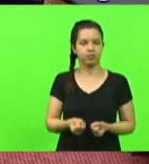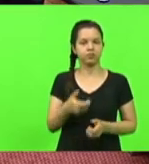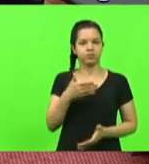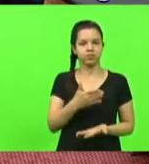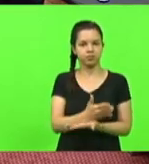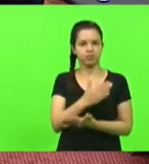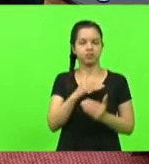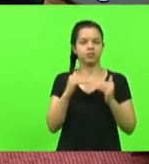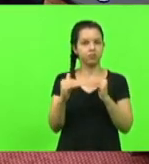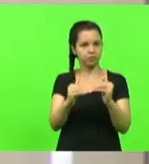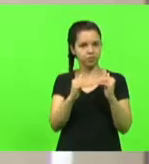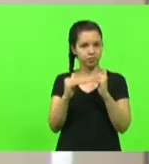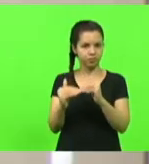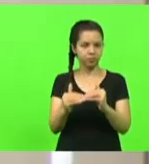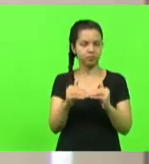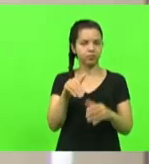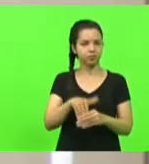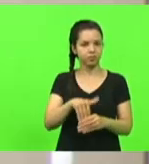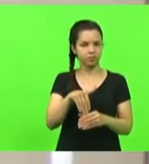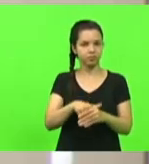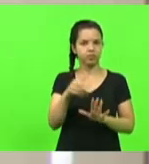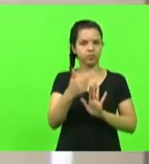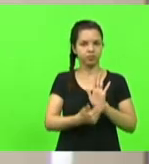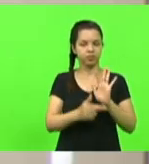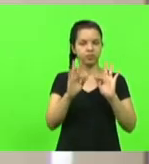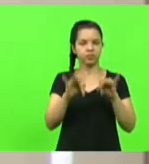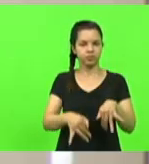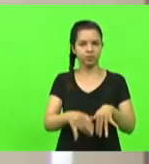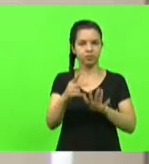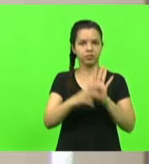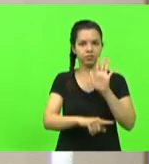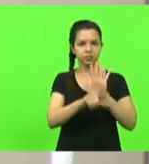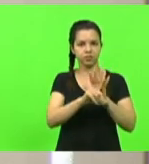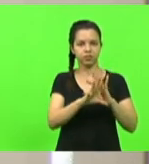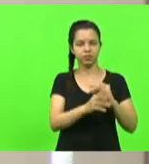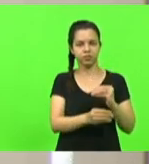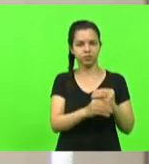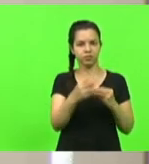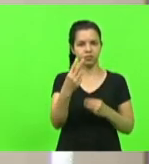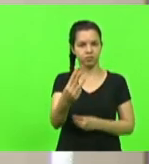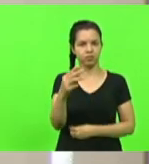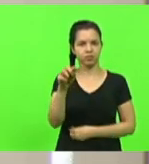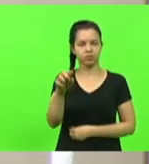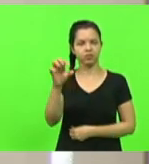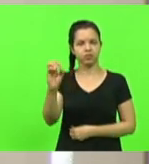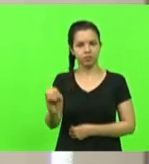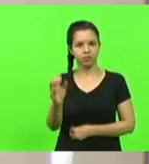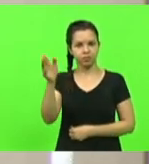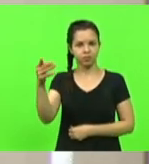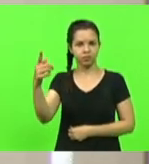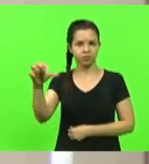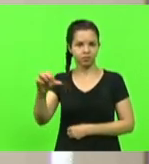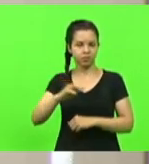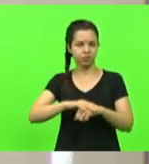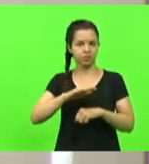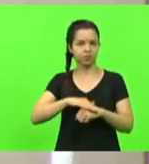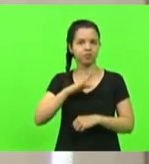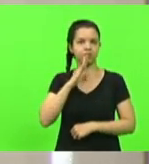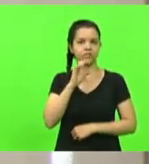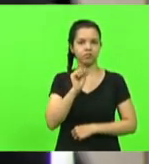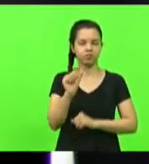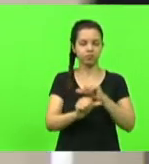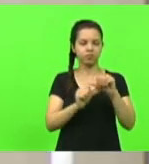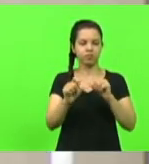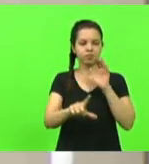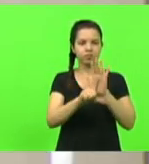unanimidade. Em votação, redação final do projeto de lei complementar 3.0-2019. Autor, deputado Bruno Souza, altera a lei